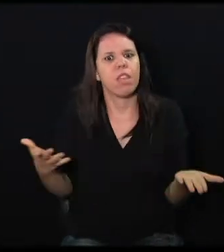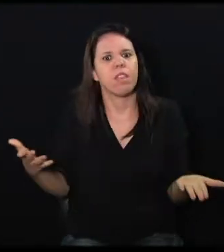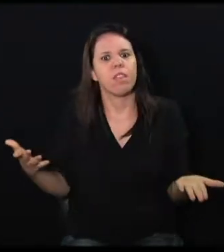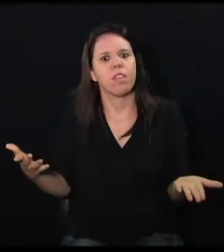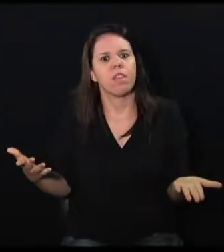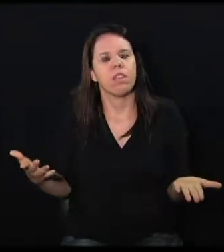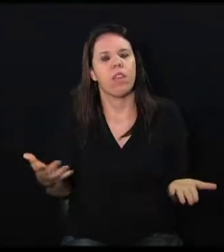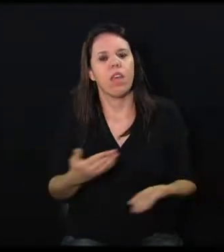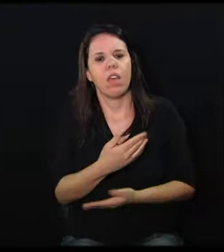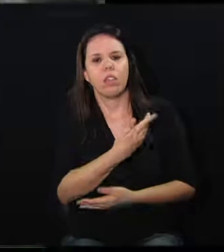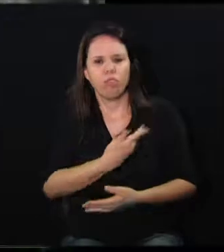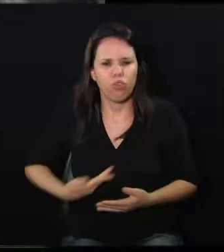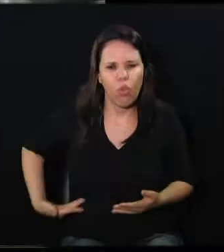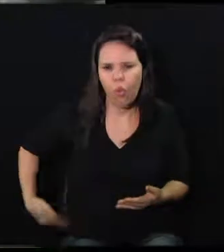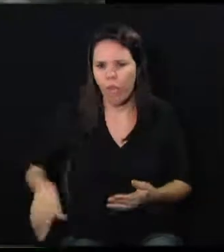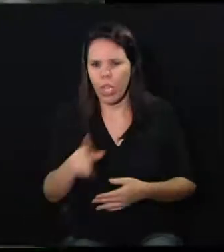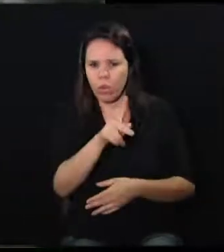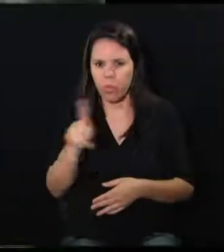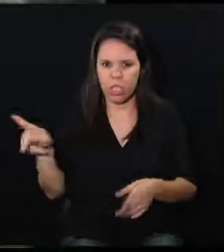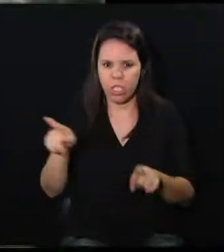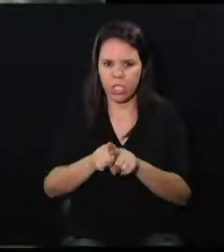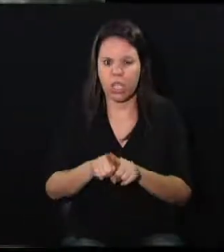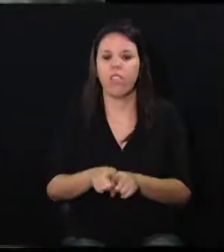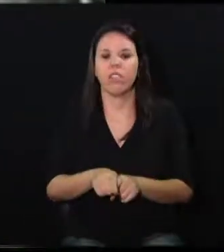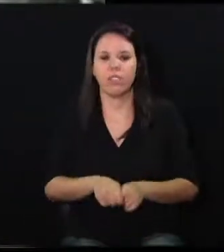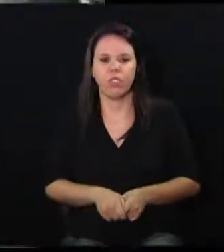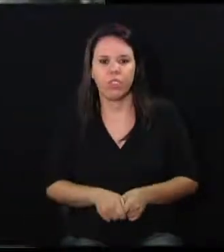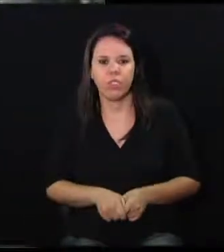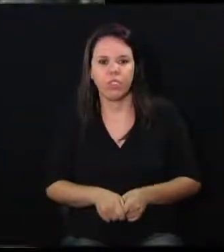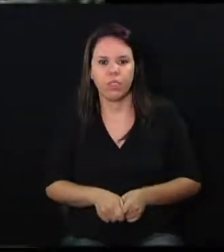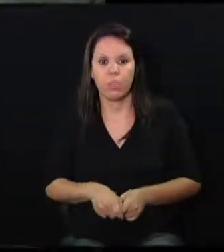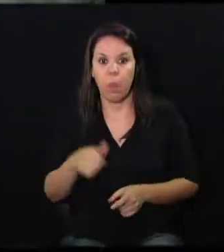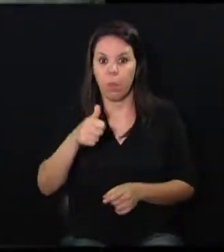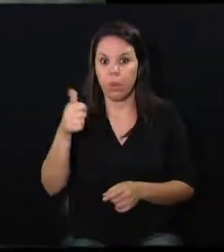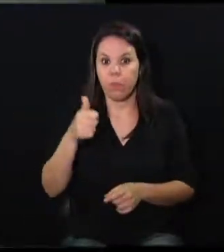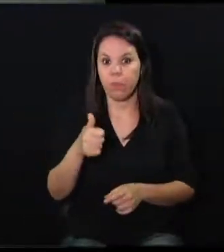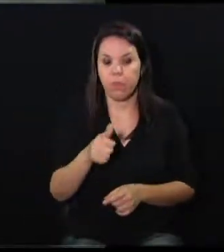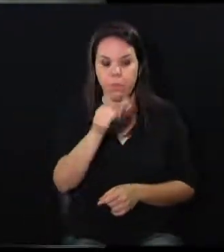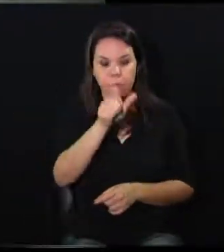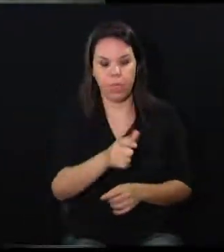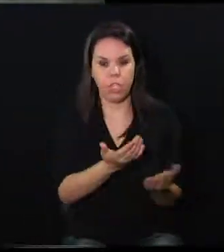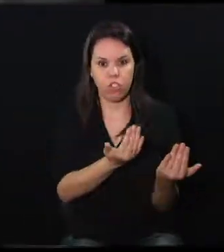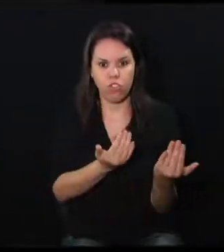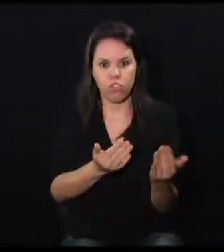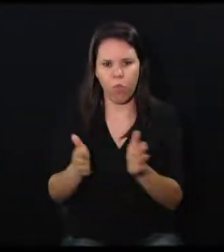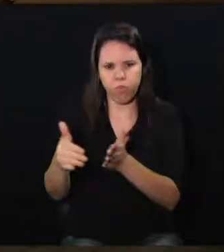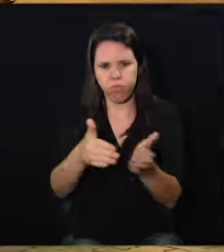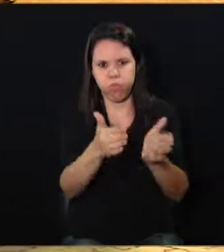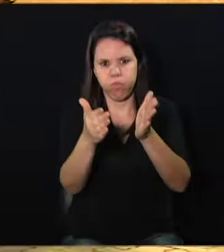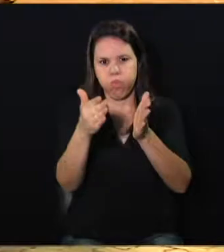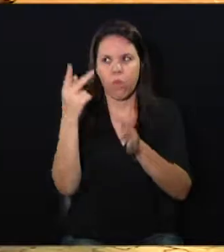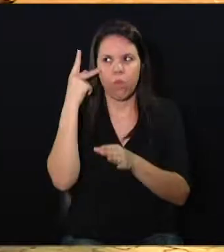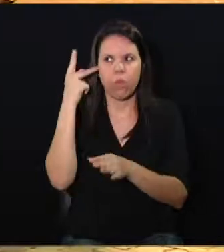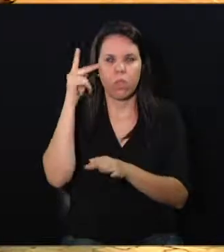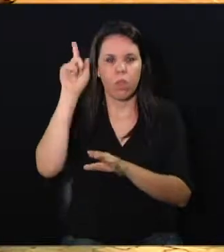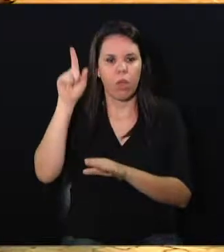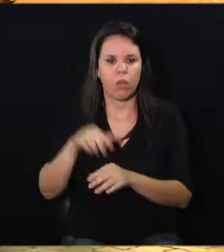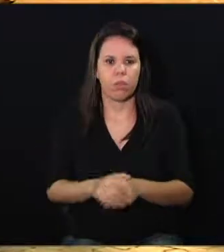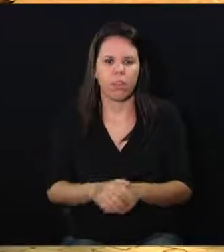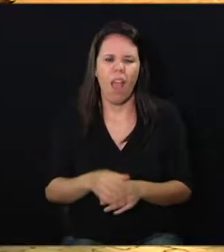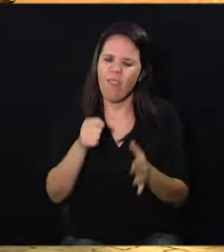exército getulista, Góes Monteiro, enviou uma primeira tropa em direção a São Paulo, pela estrada de rodagem. Foi uma luta